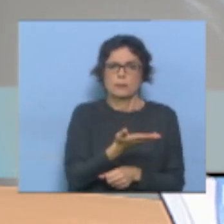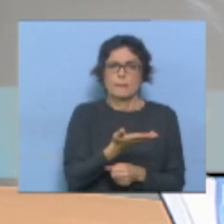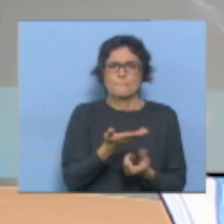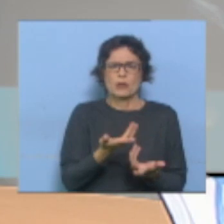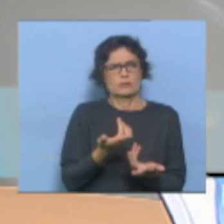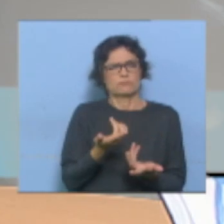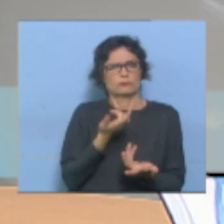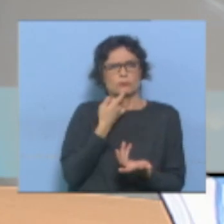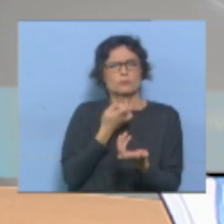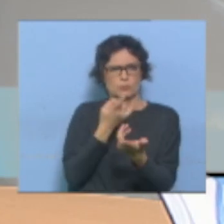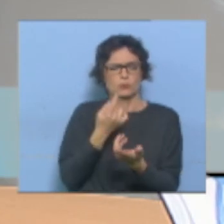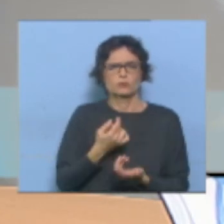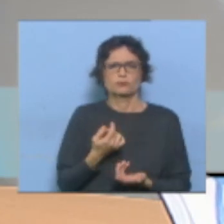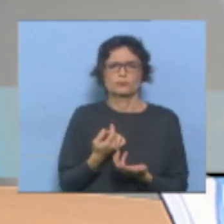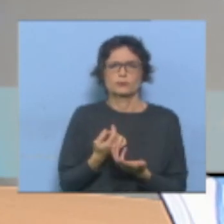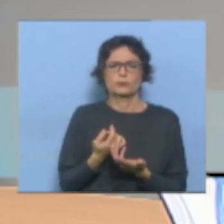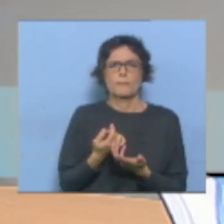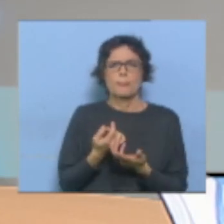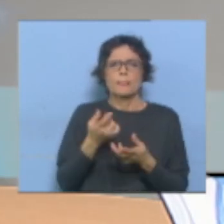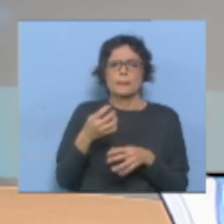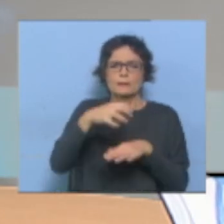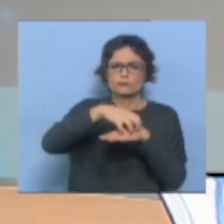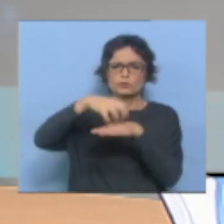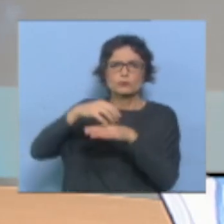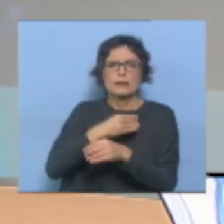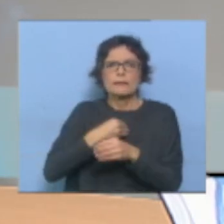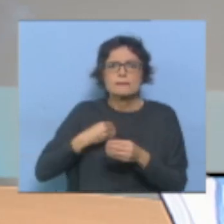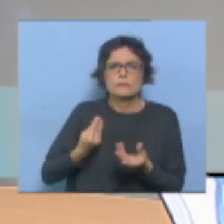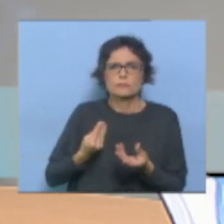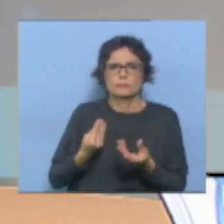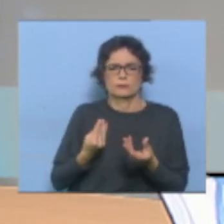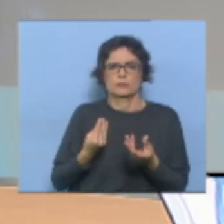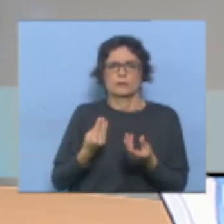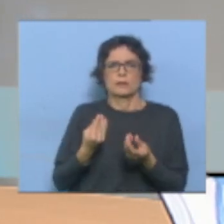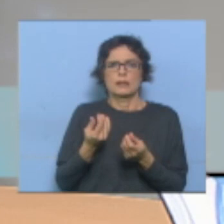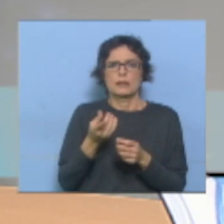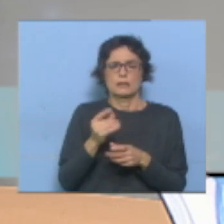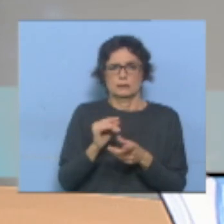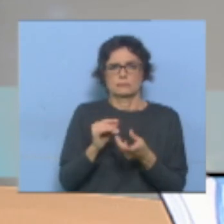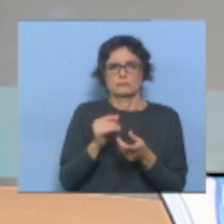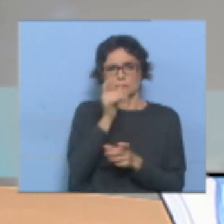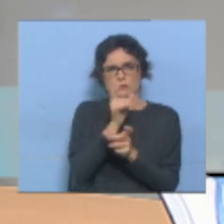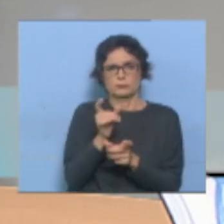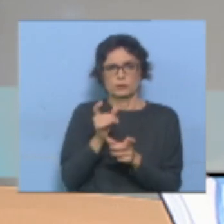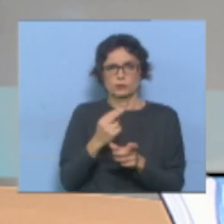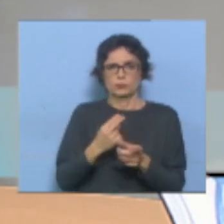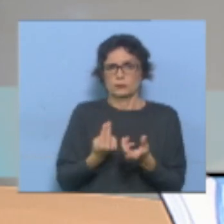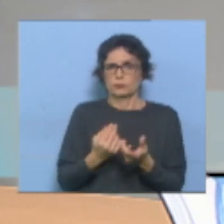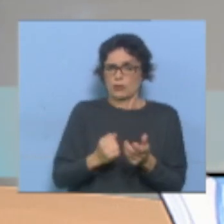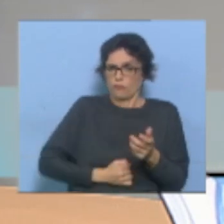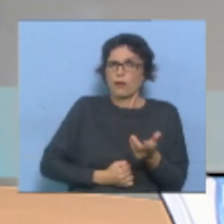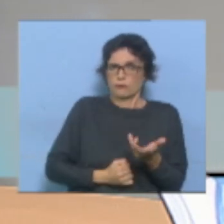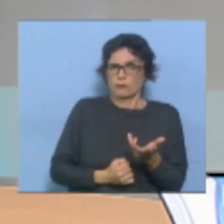pelo feedback que tem também daquilo que acontece nas unidades de saúde e por parte daqueles que são católicos, não é? E que se assumem como